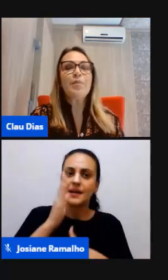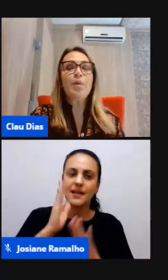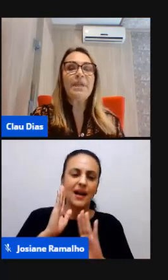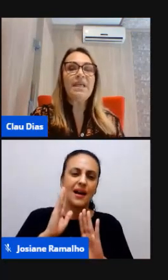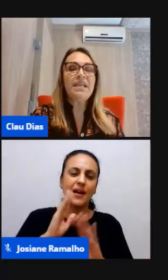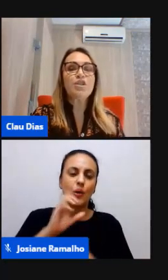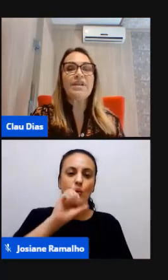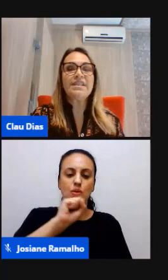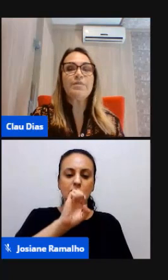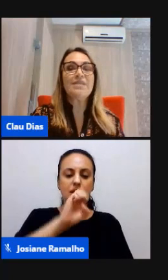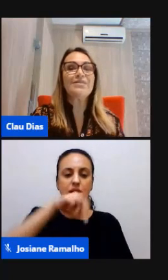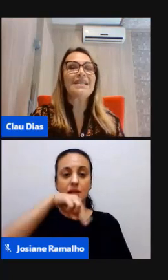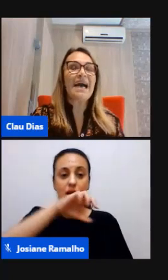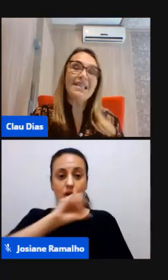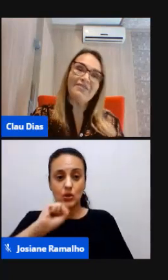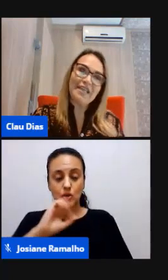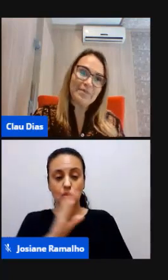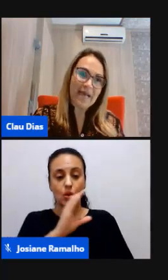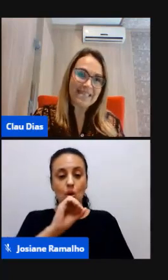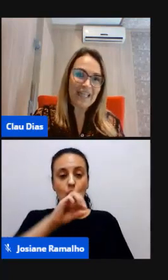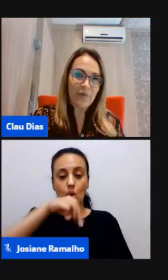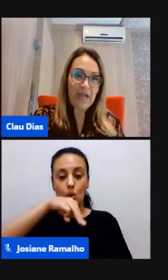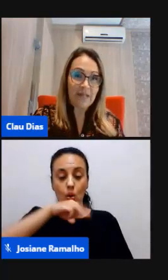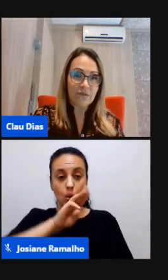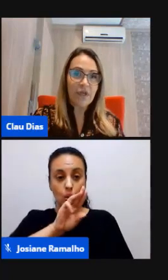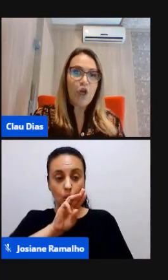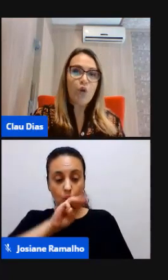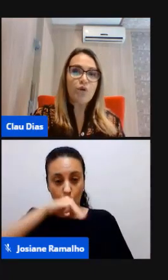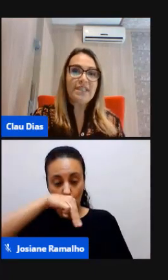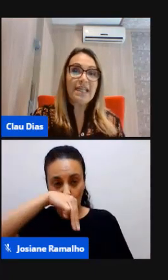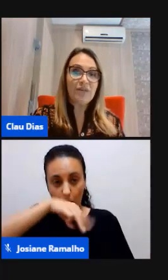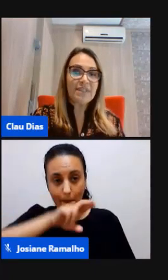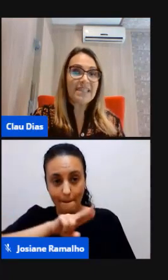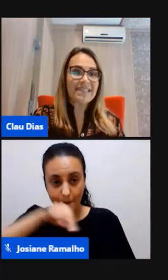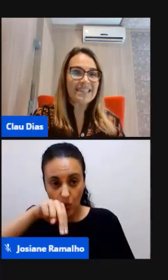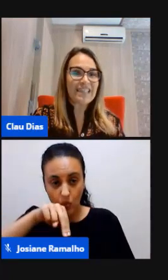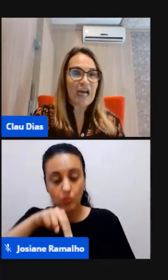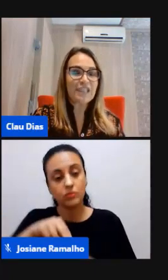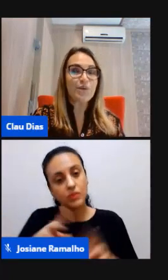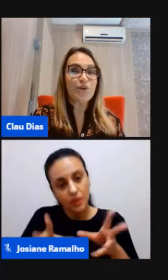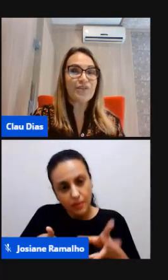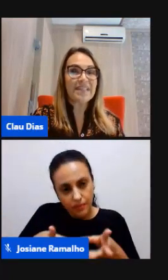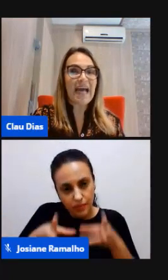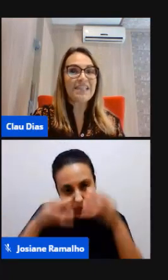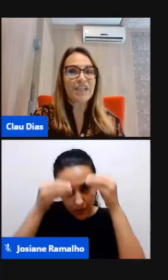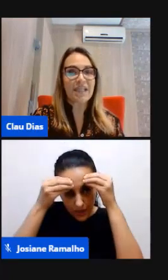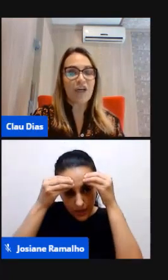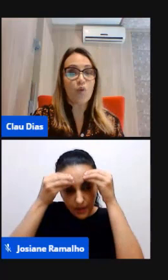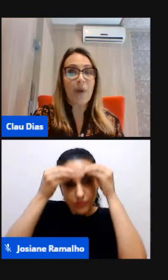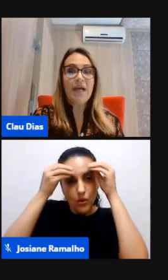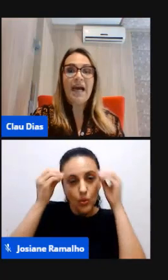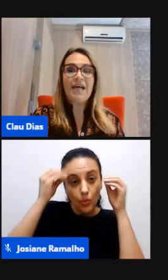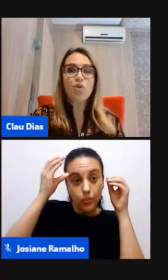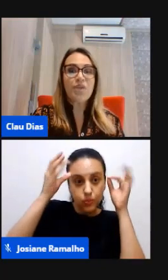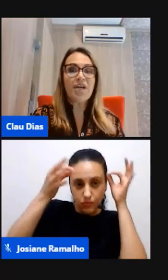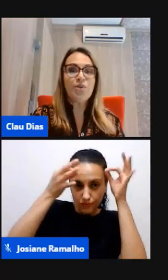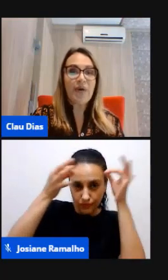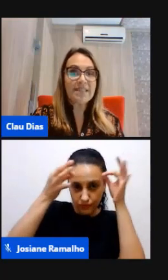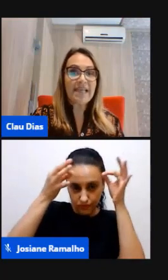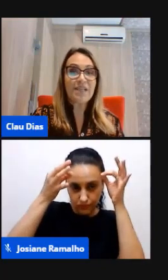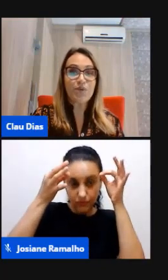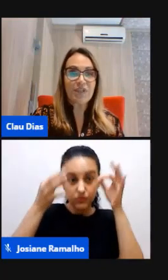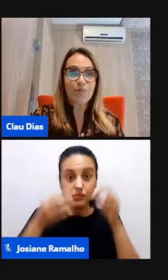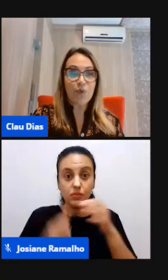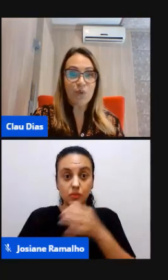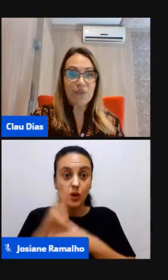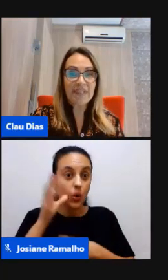e se apropriem de conhecimentos cada vez mais elaborados, considerando as necessidades e curiosidades de cada uma,